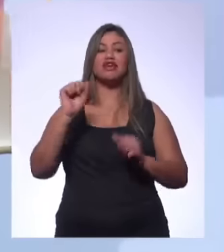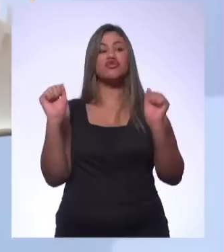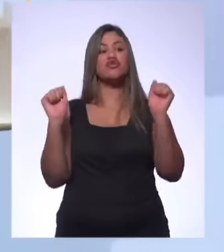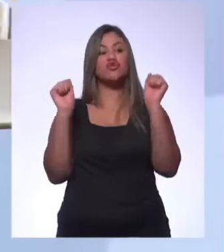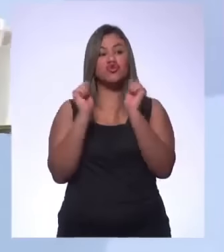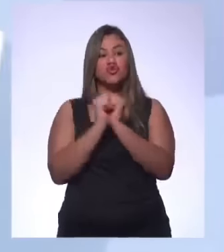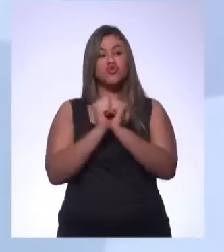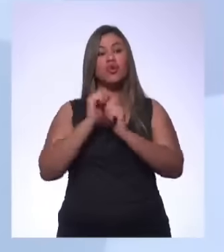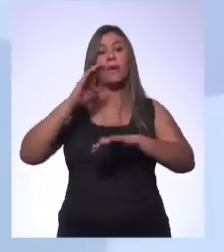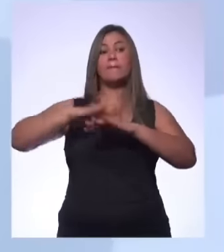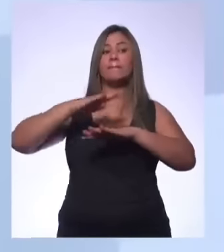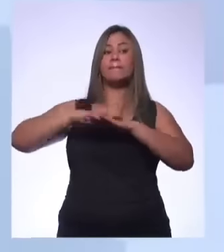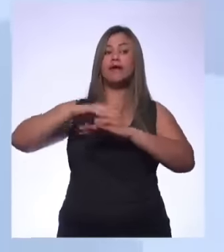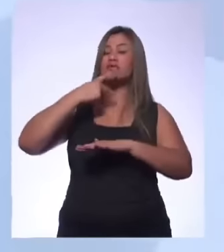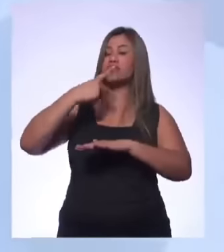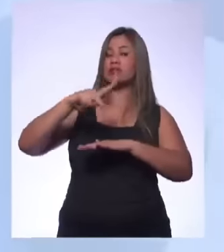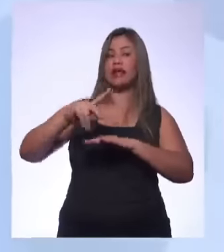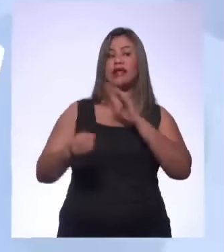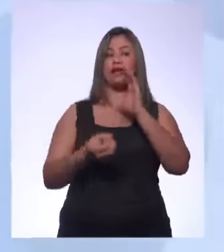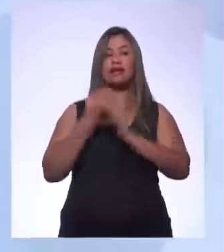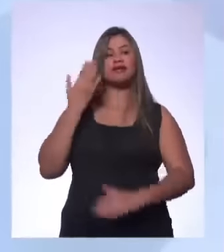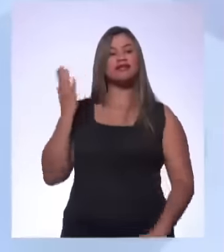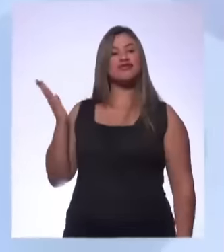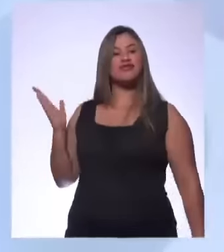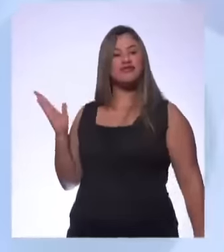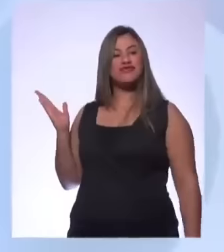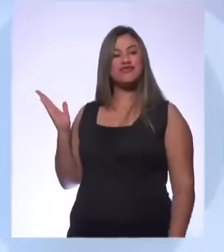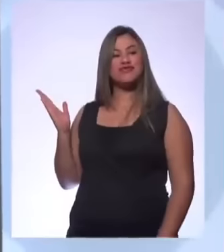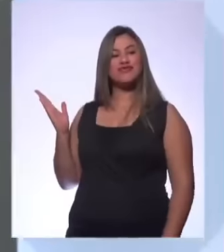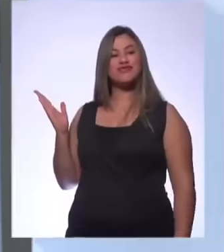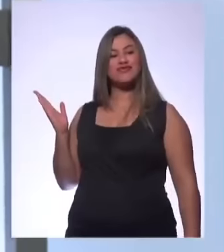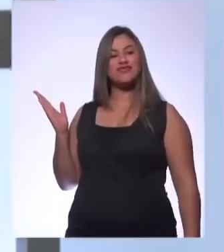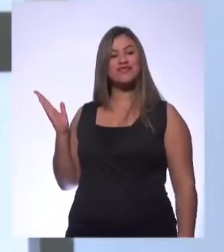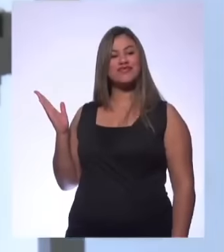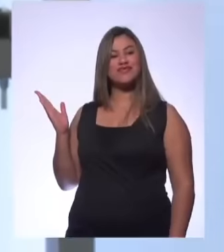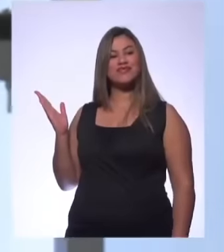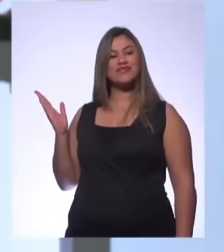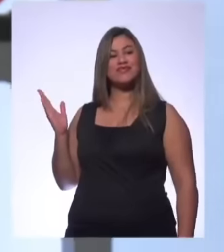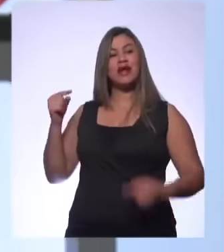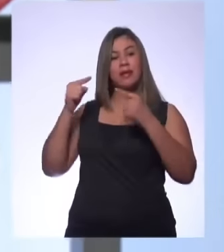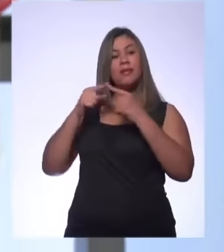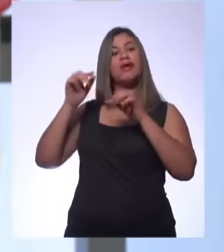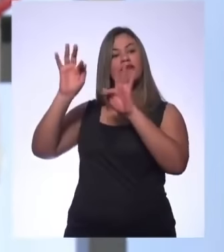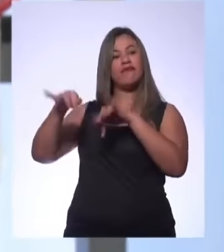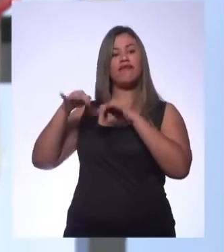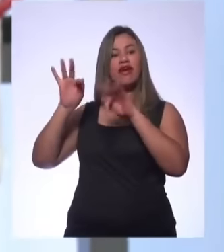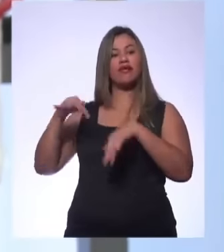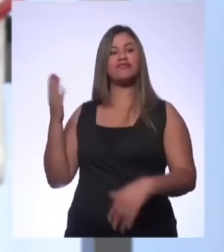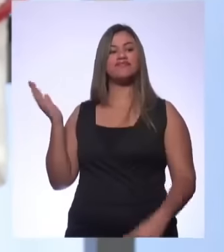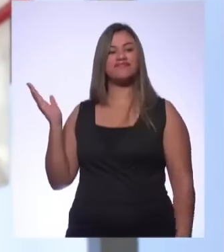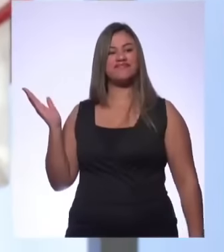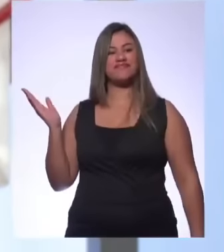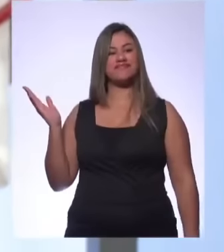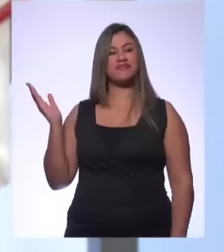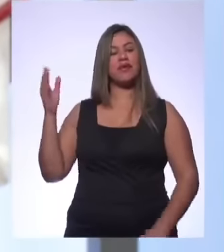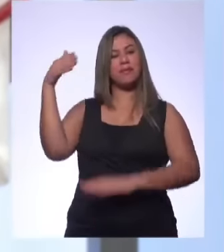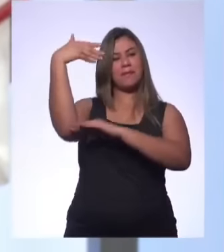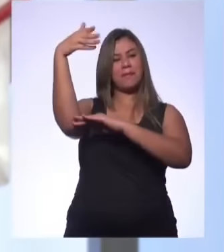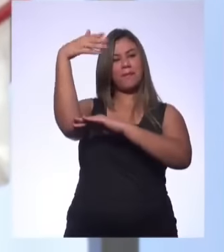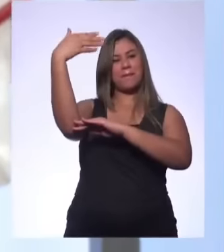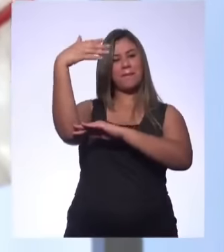ela montou esse feudo aqui. Vocês se lembram? Então, nós temos, ela até colocou aqui a bandeirinha,